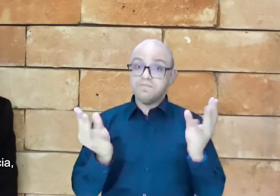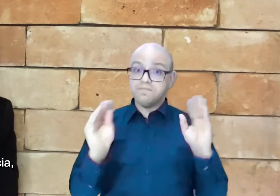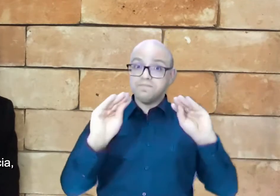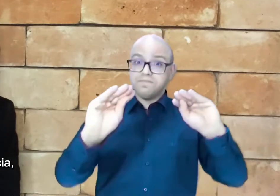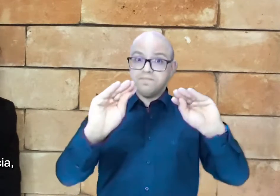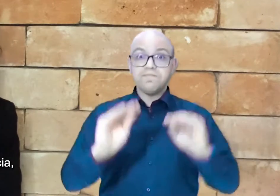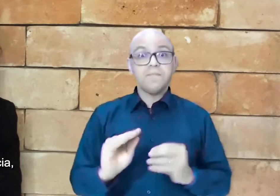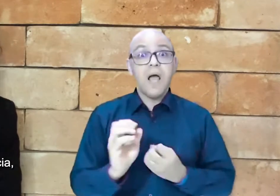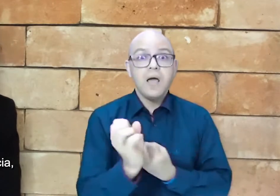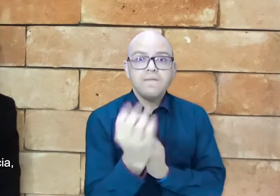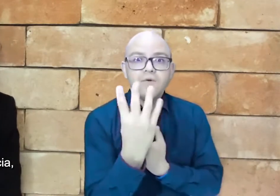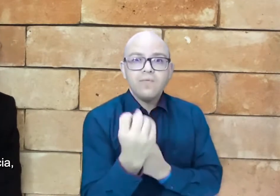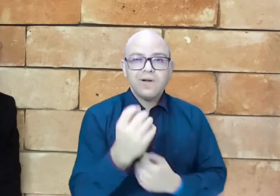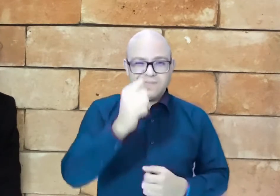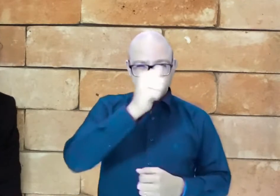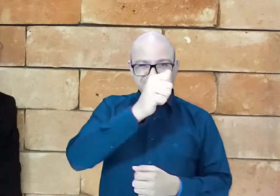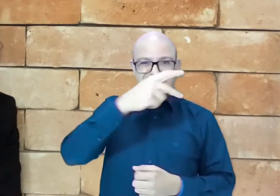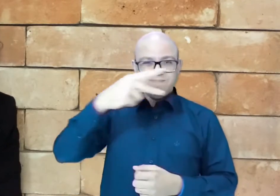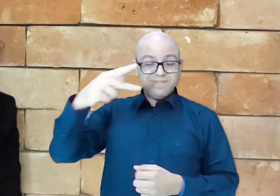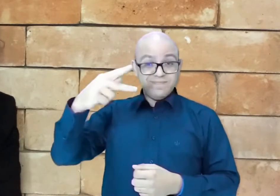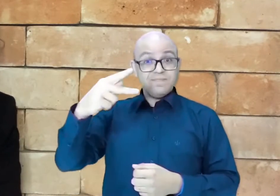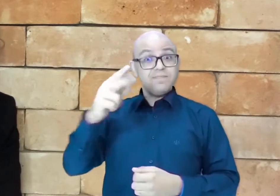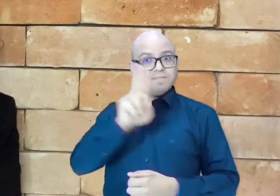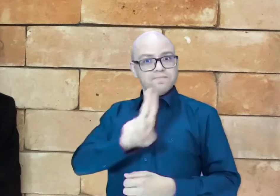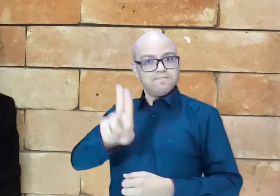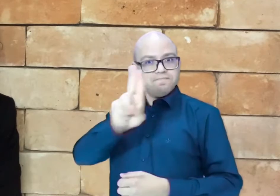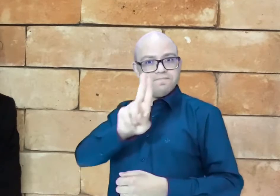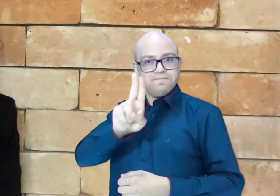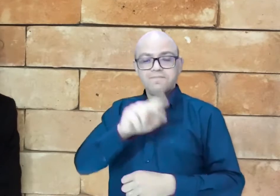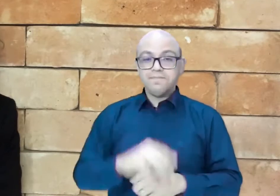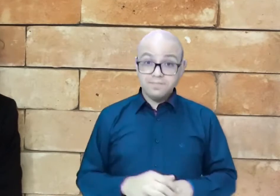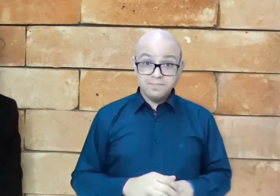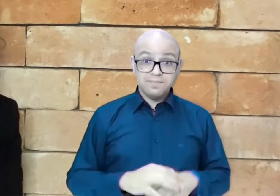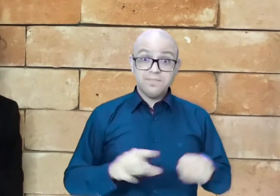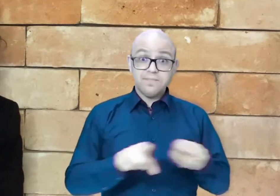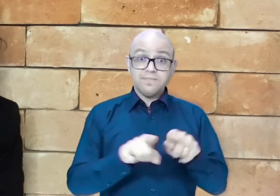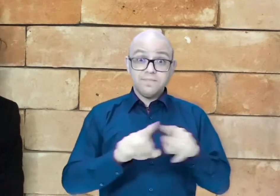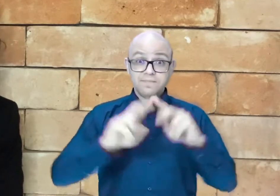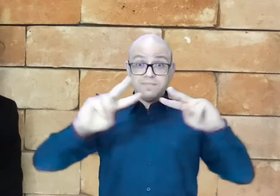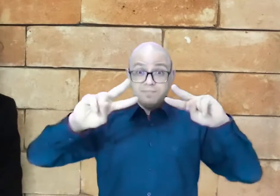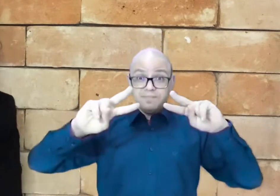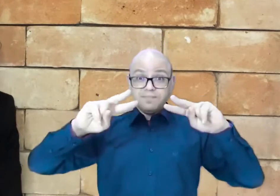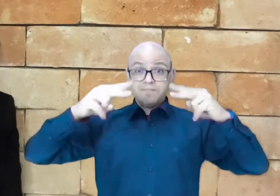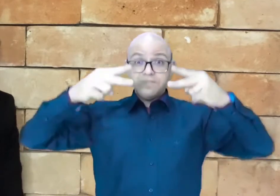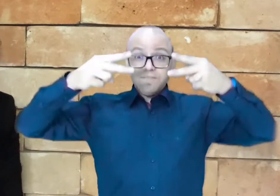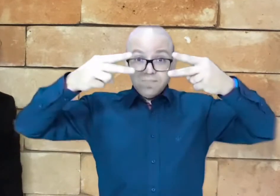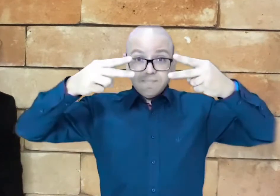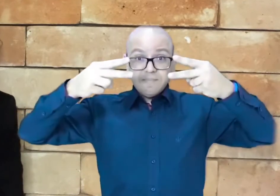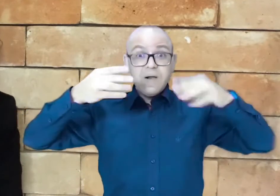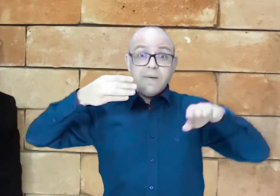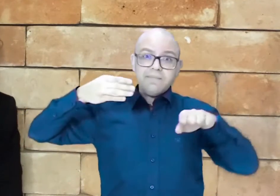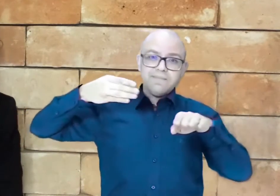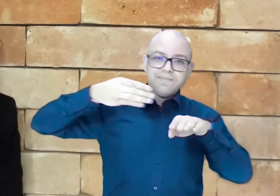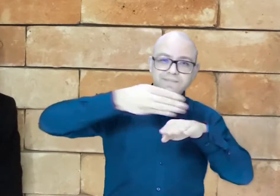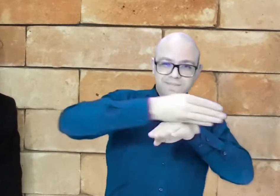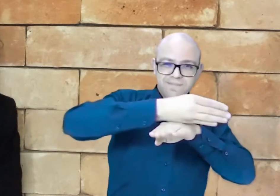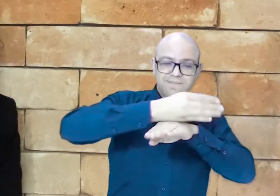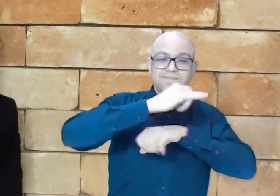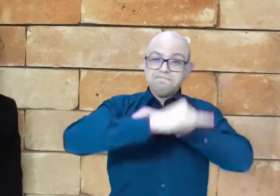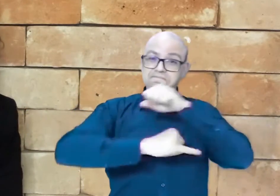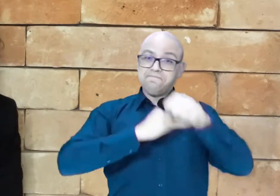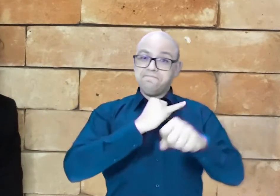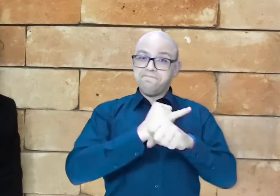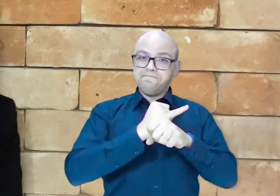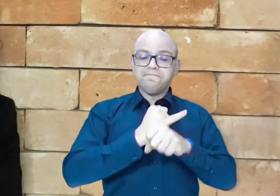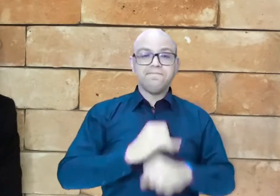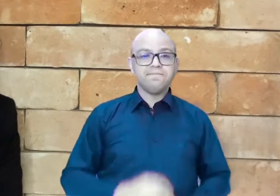conter ainda informação sobre o aplicativo a ser utilizado e o link para acesso à